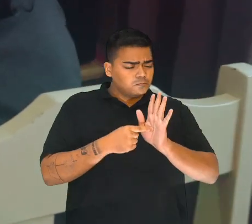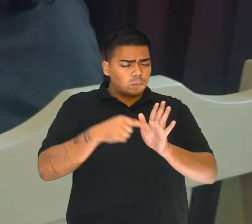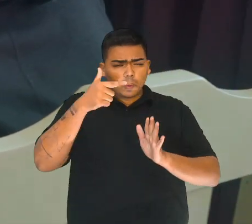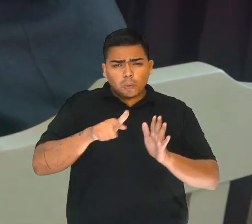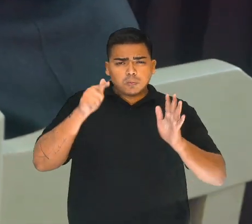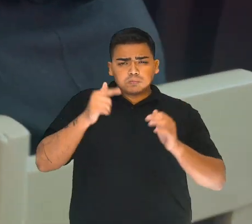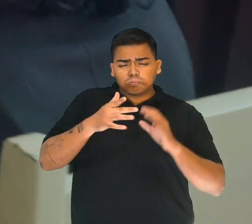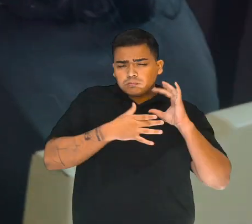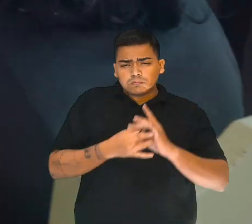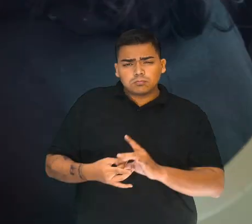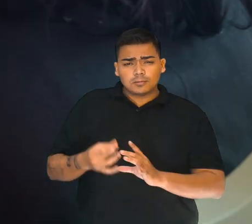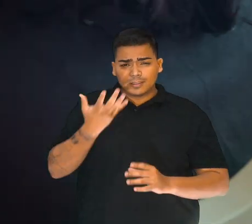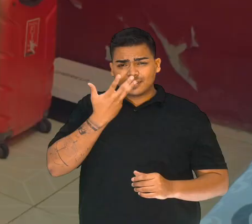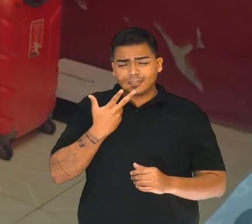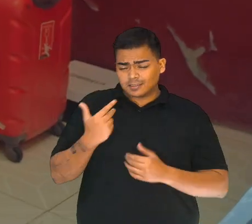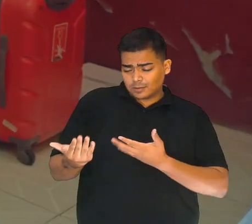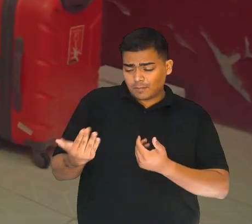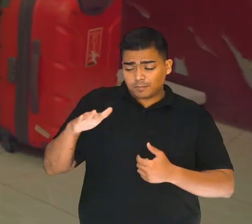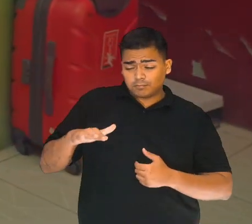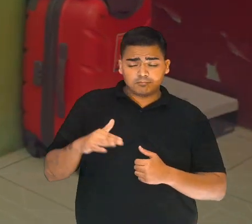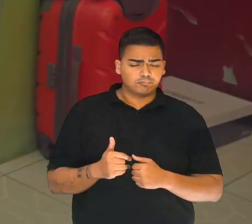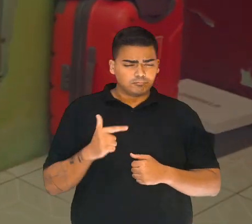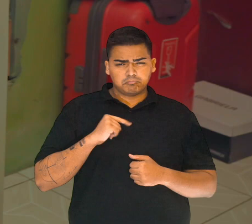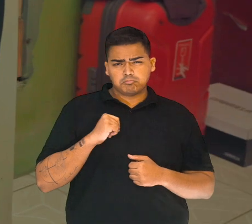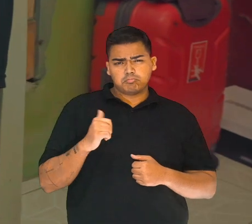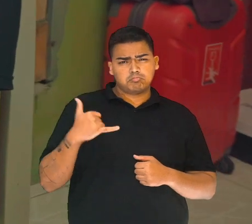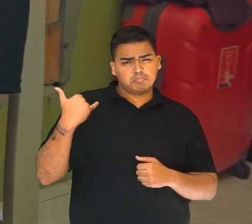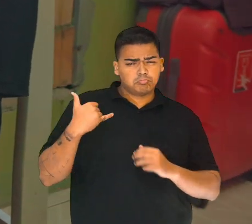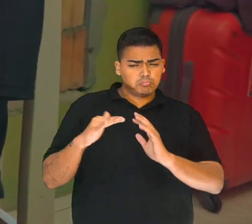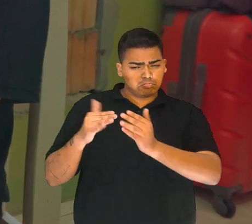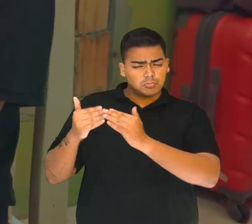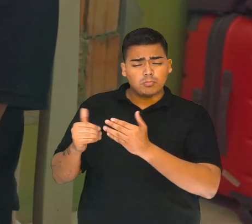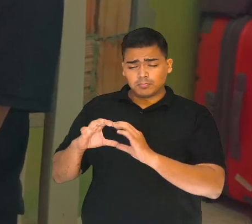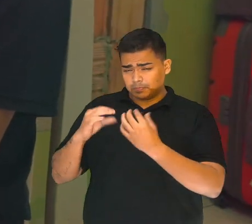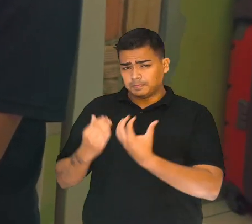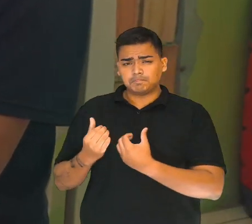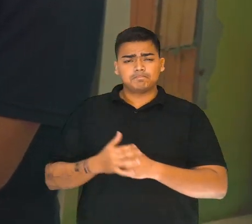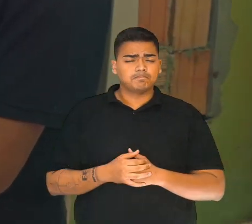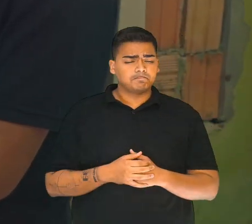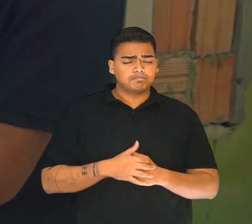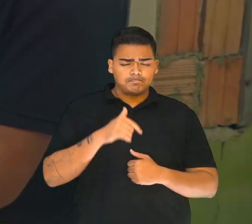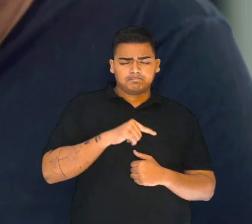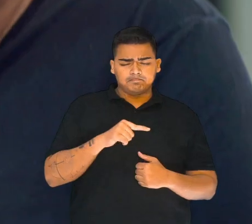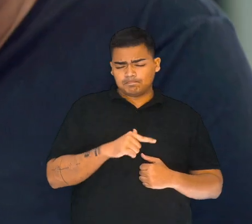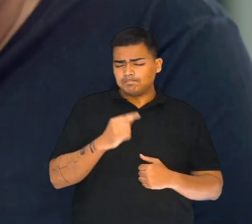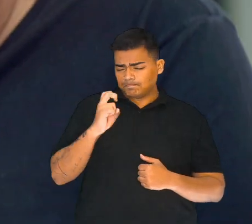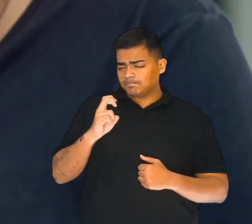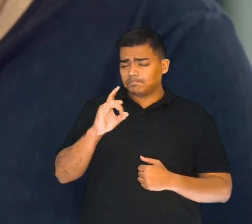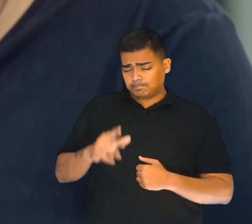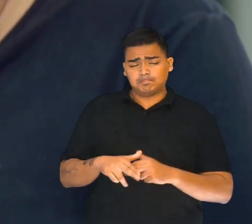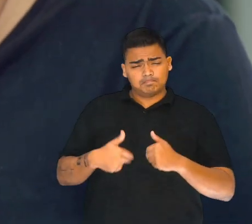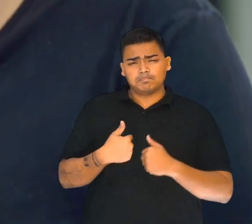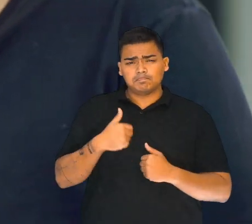uma outra perspectiva para as crianças, jovens e adolescentes de universo de favela, de quebrada, de comunidade. Quando você fala para ele assim,